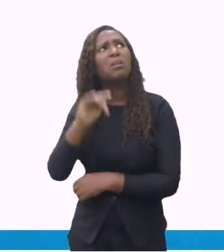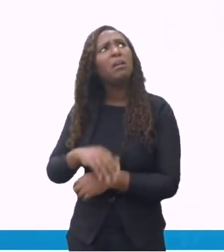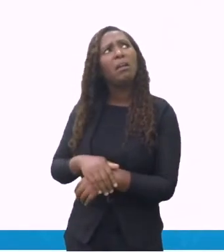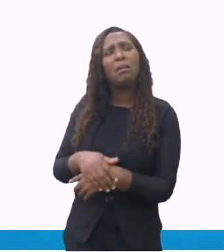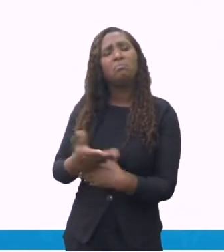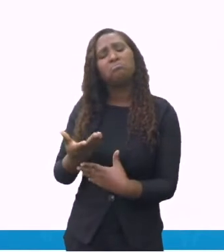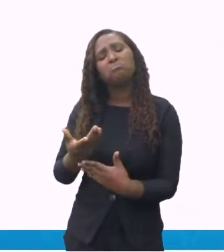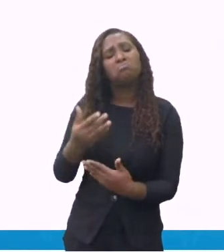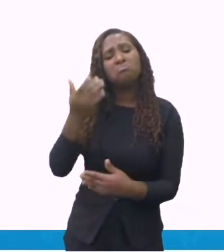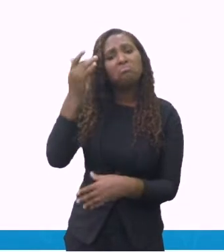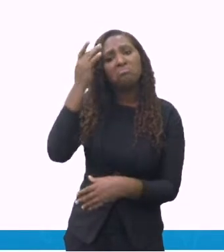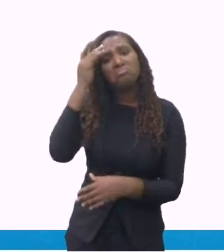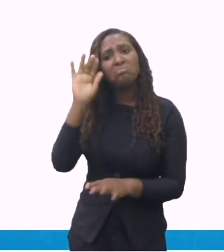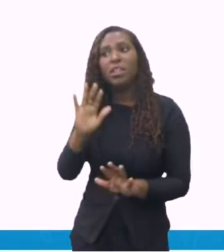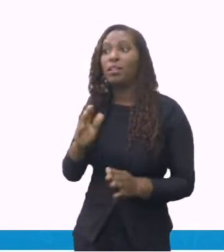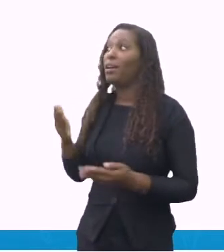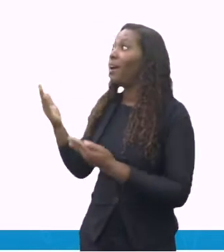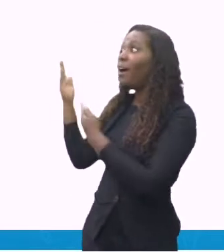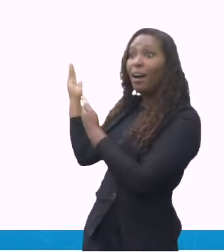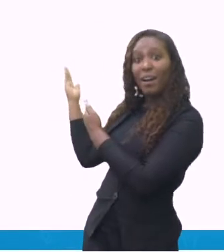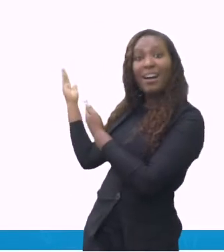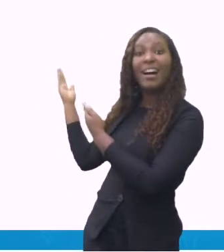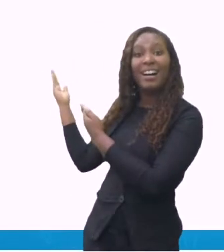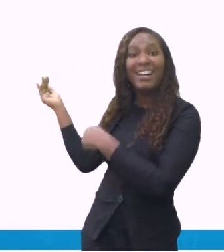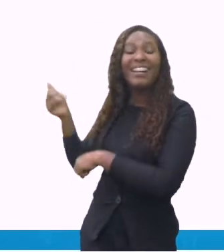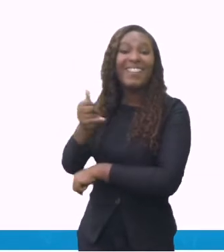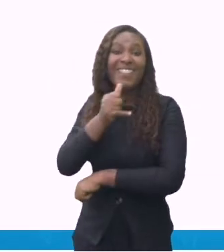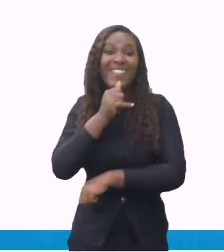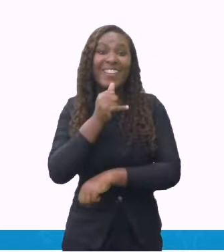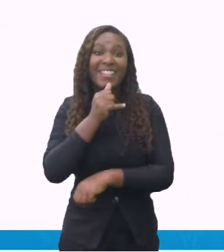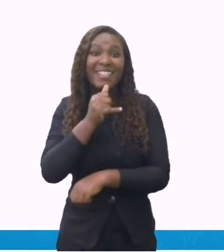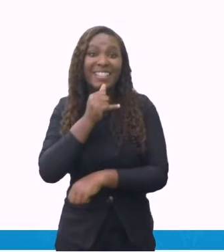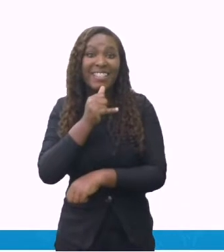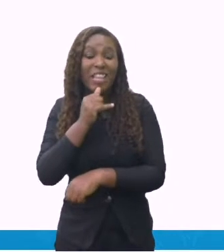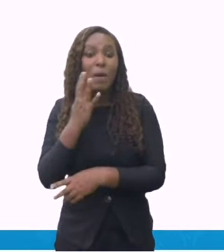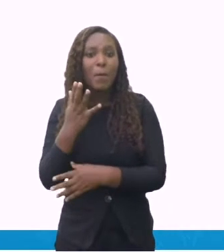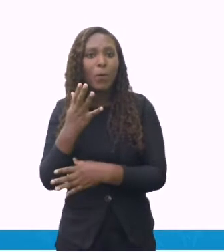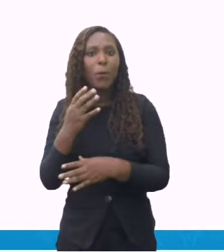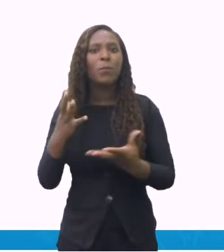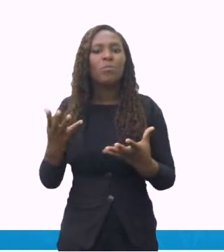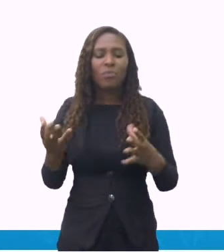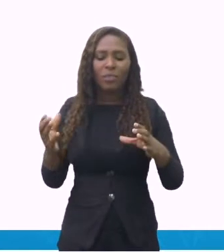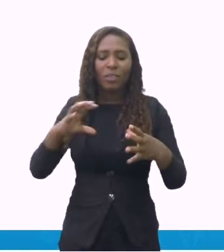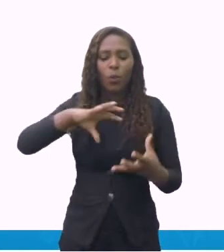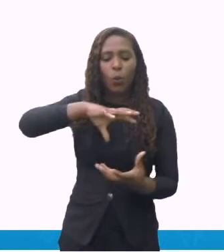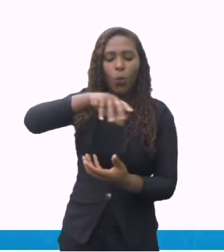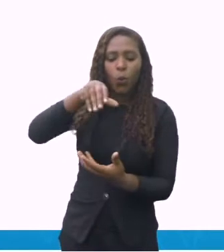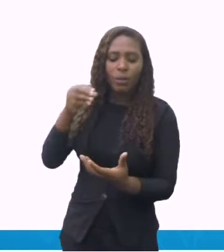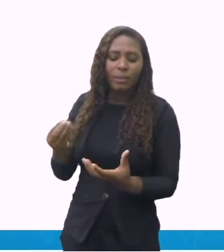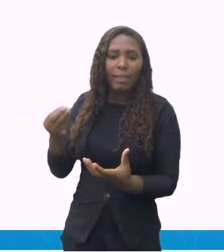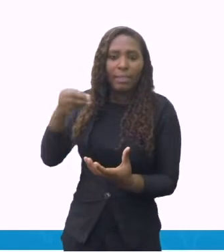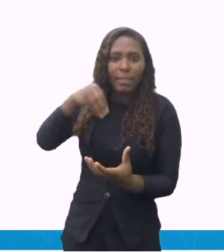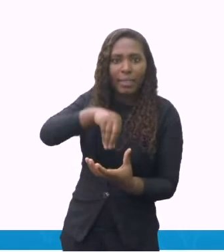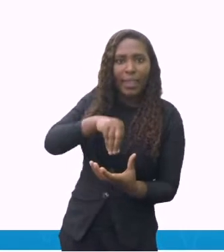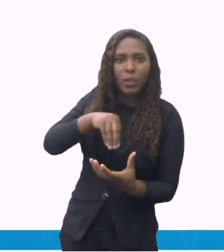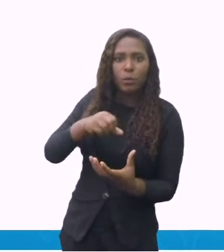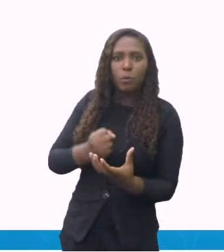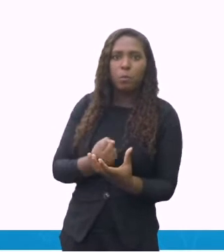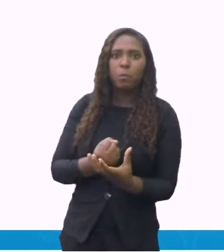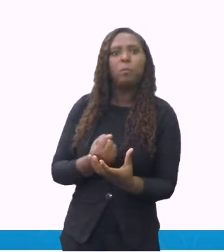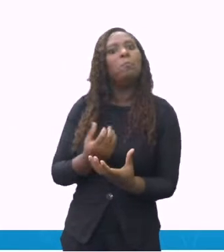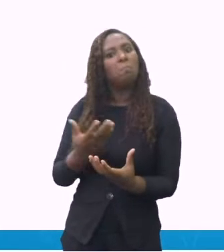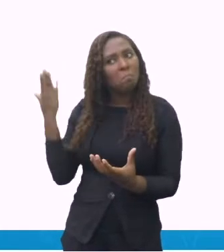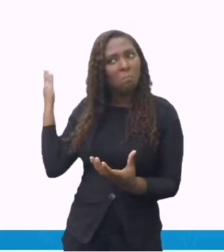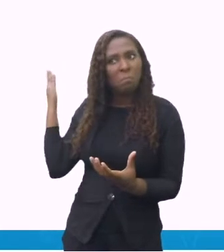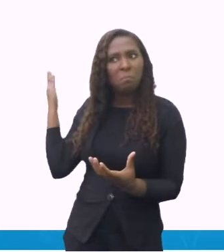comigo. Exemplos de rochas vulcânicas, né? As rochas extrusivas. Nós temos aqui